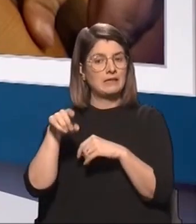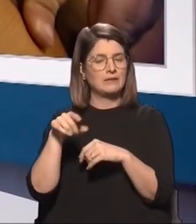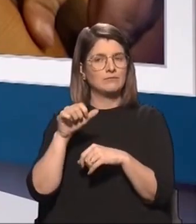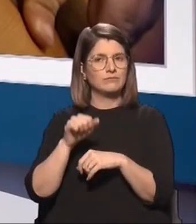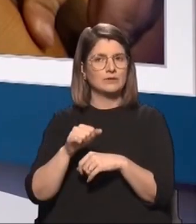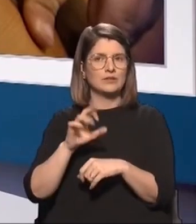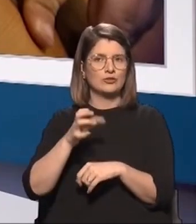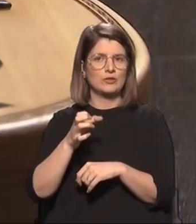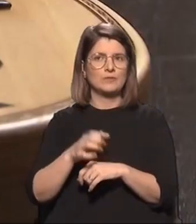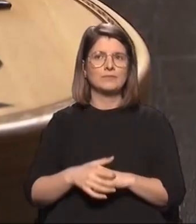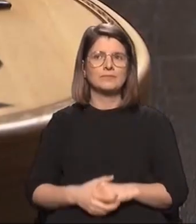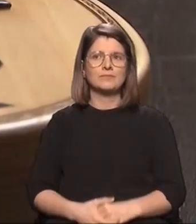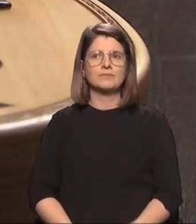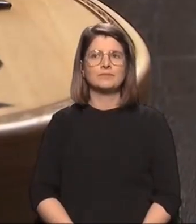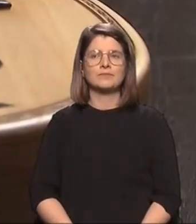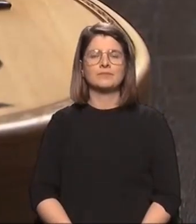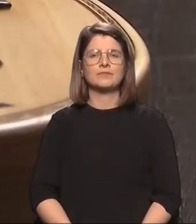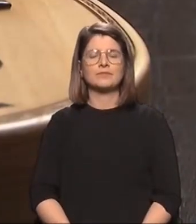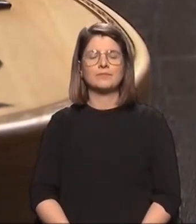regional.